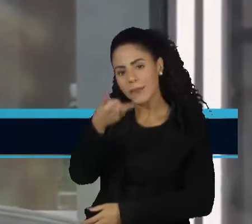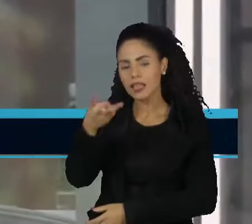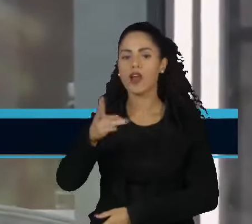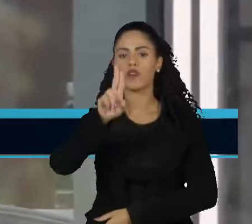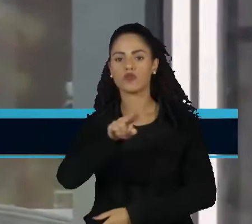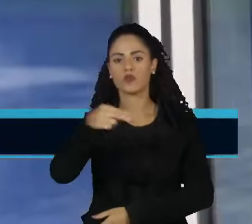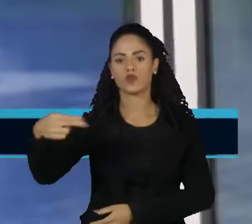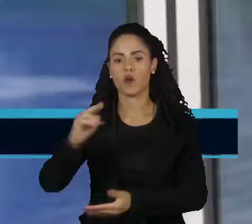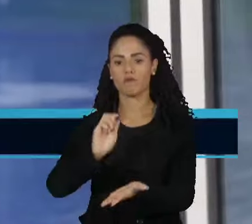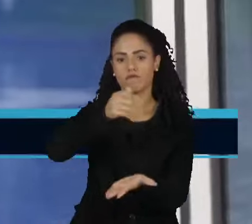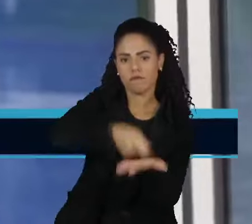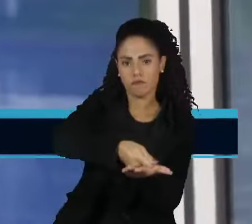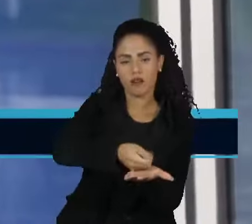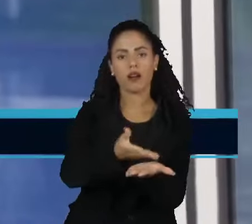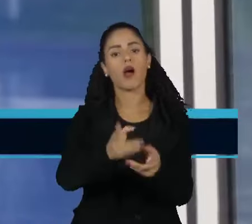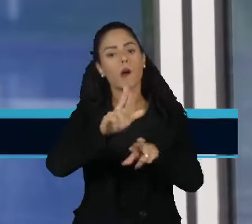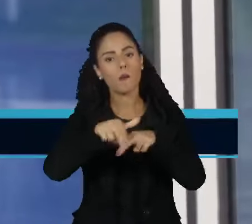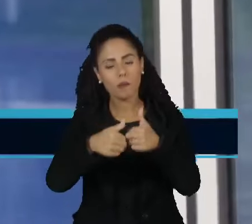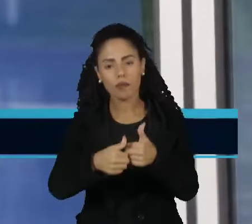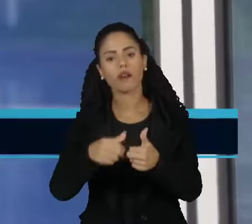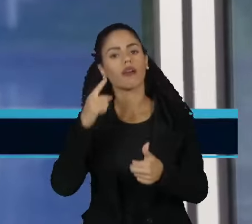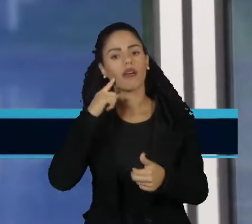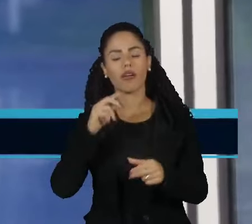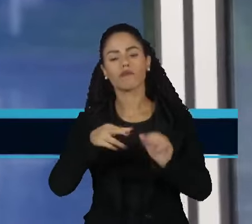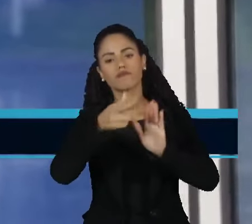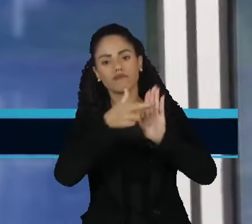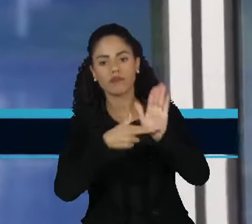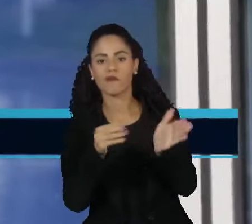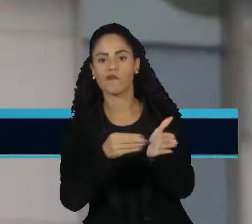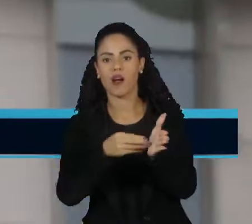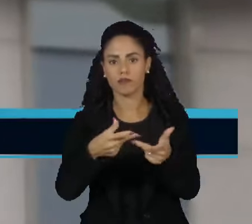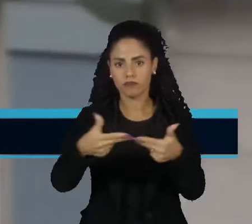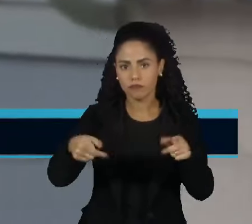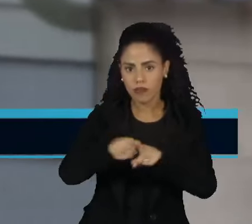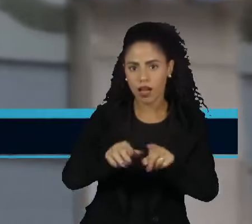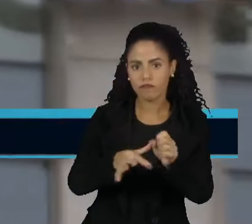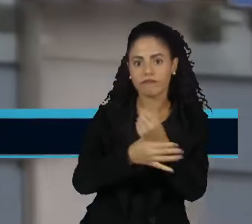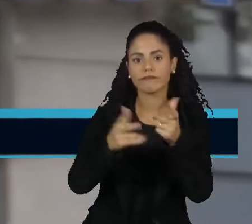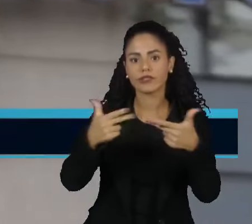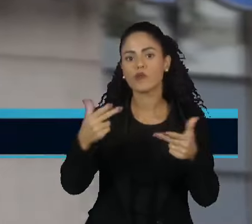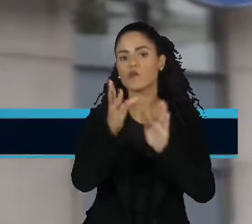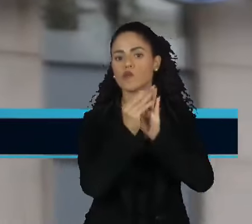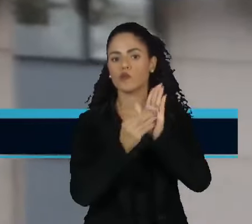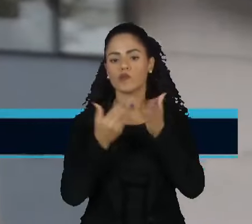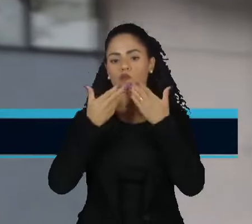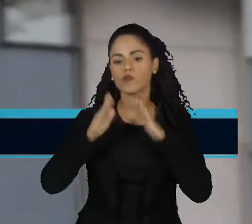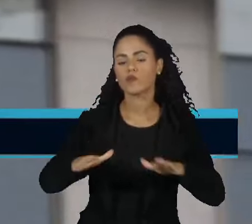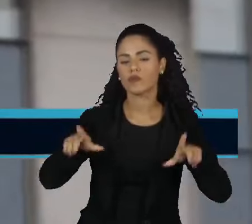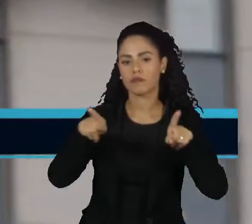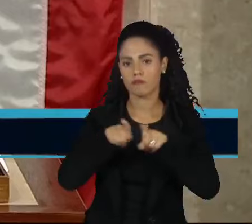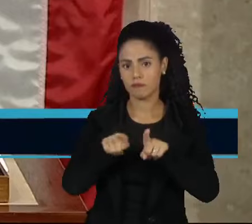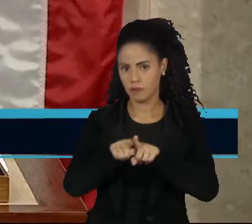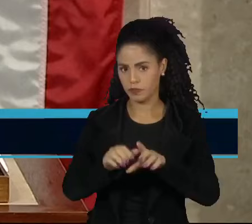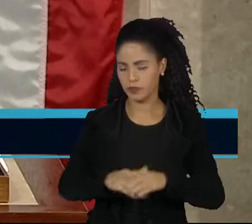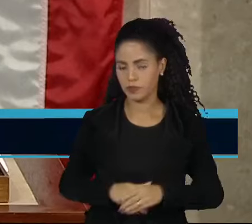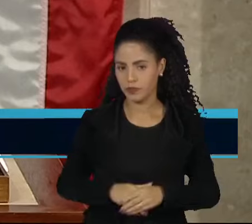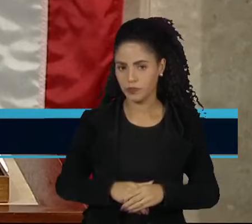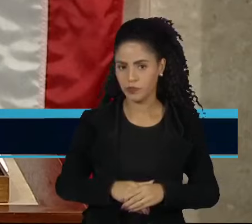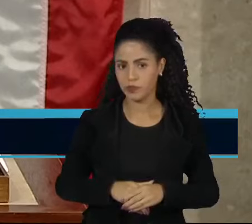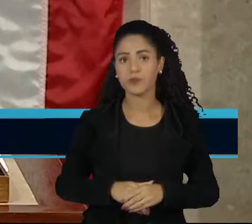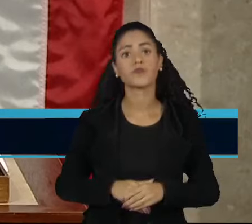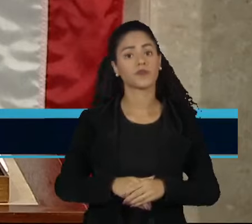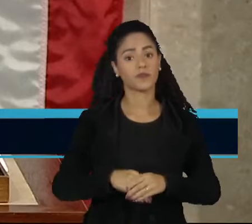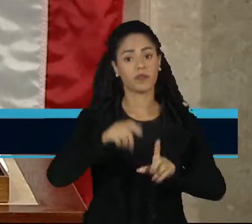euros pela união europeia por violar a proteção de dados infantis a plataforma nega as irregularidades